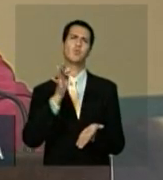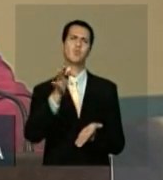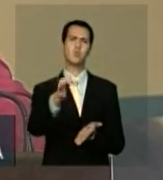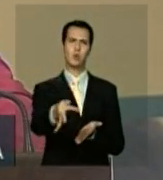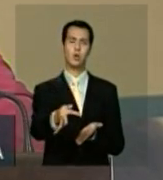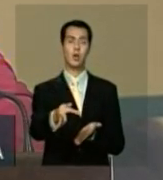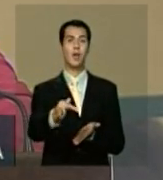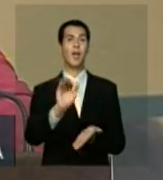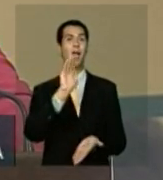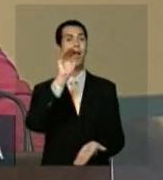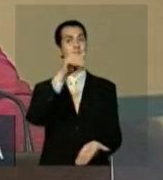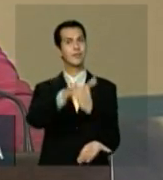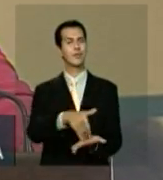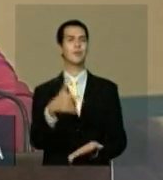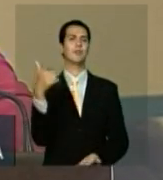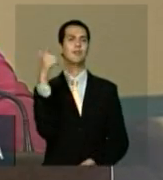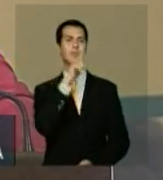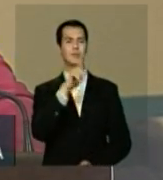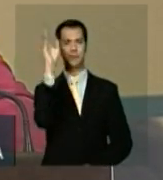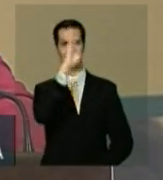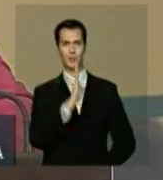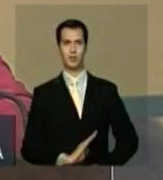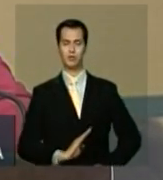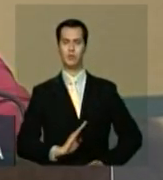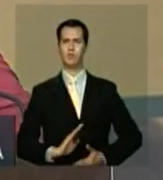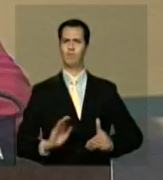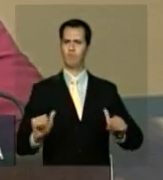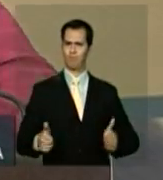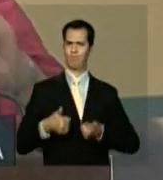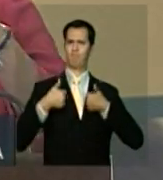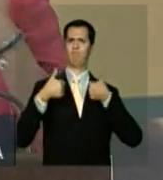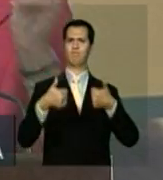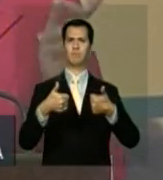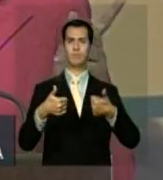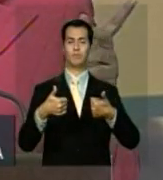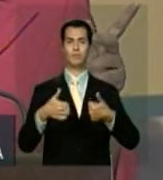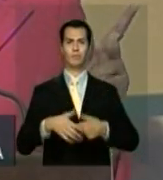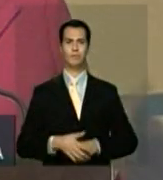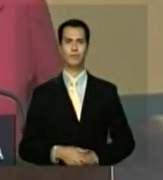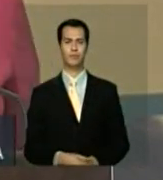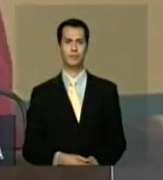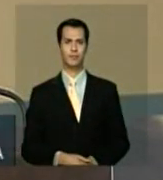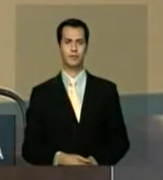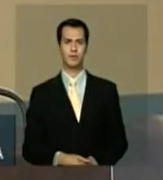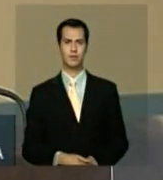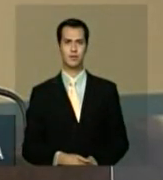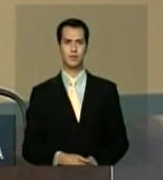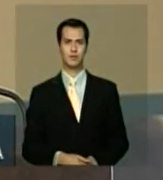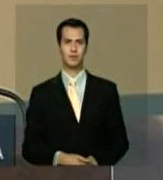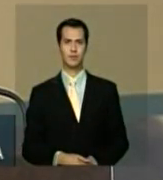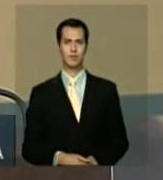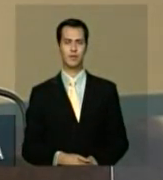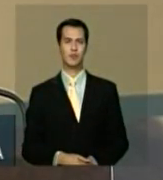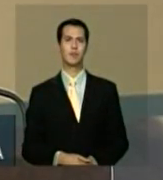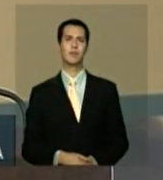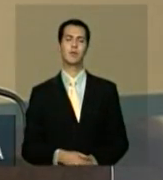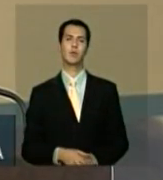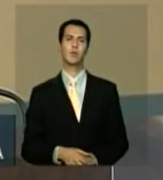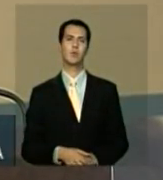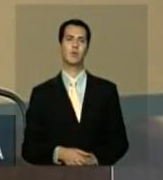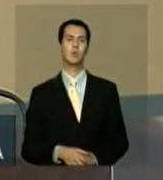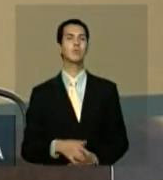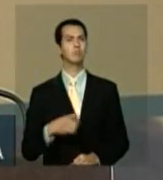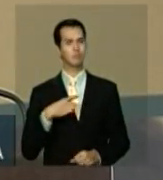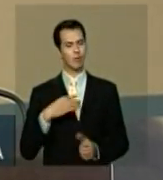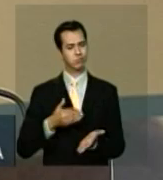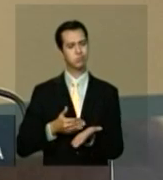fato em um país justo e desenvolvido talvez no no último terço do caminho mas eu acho